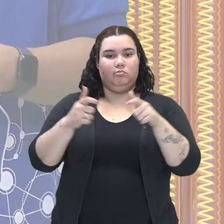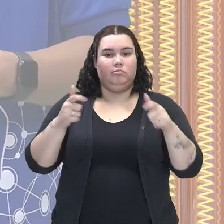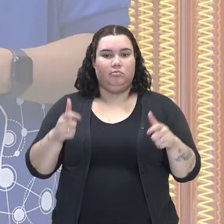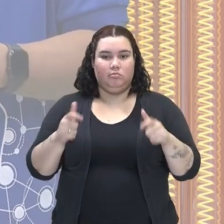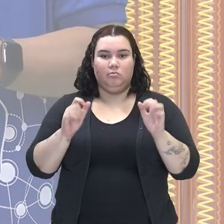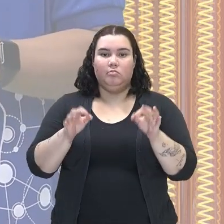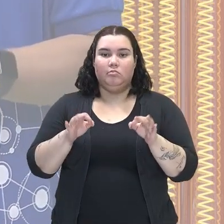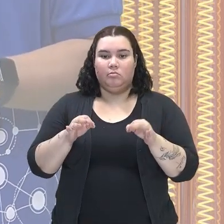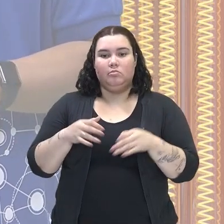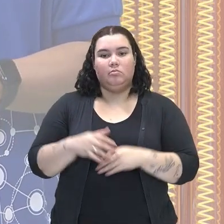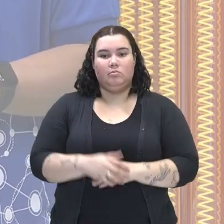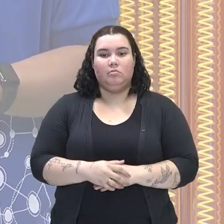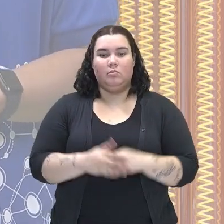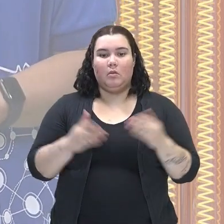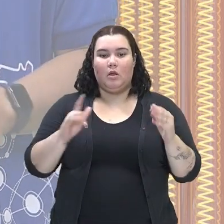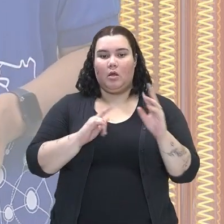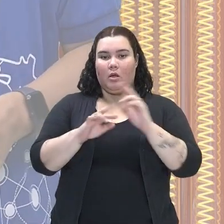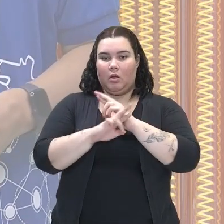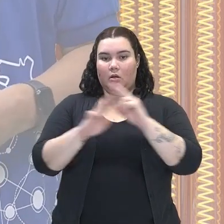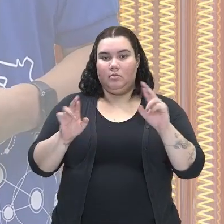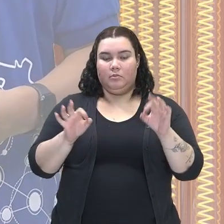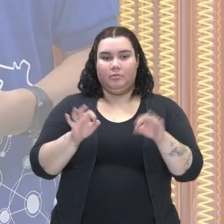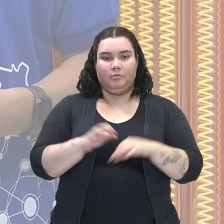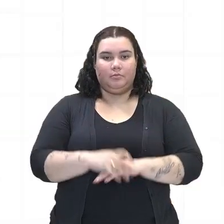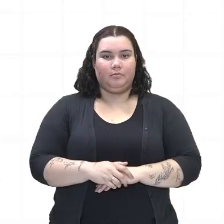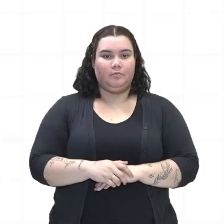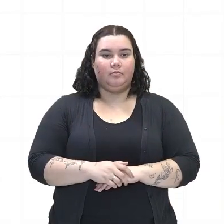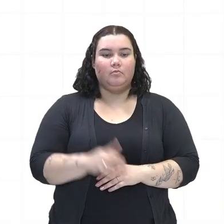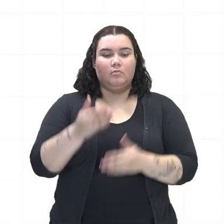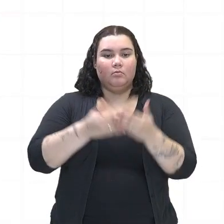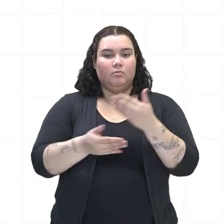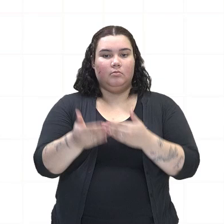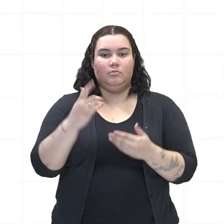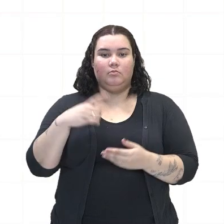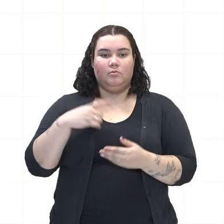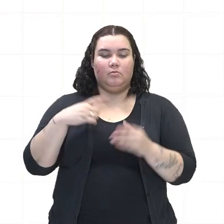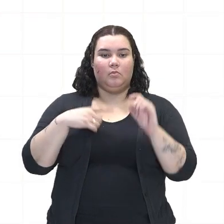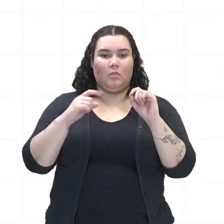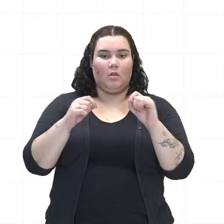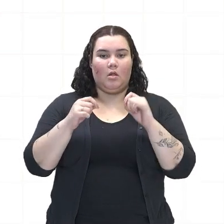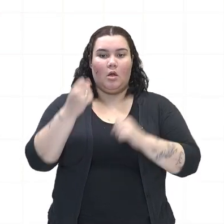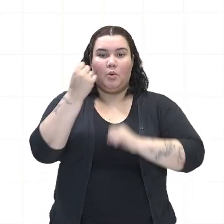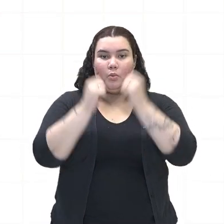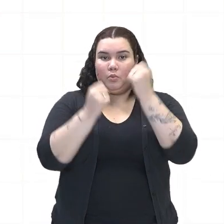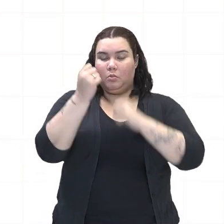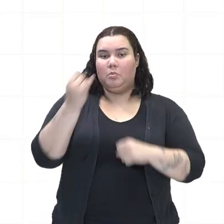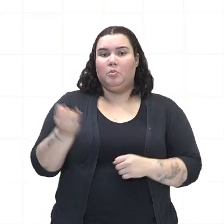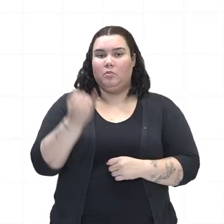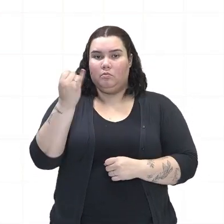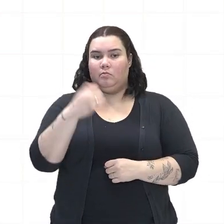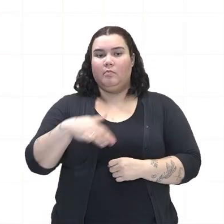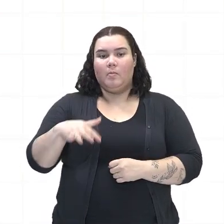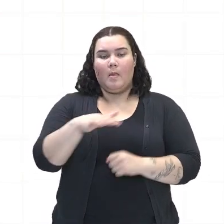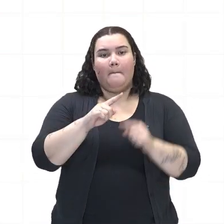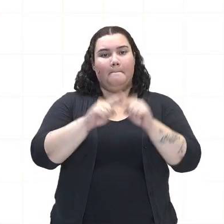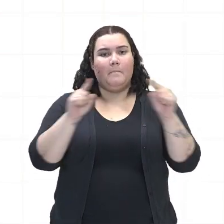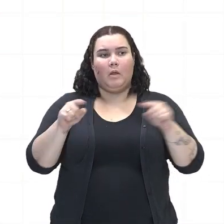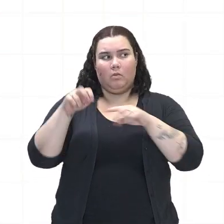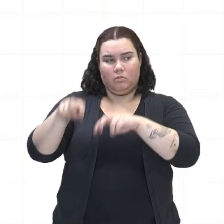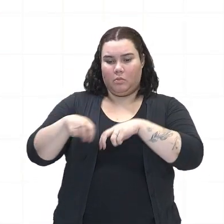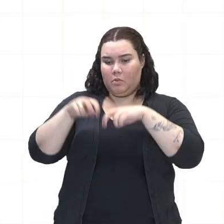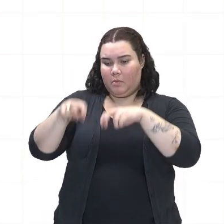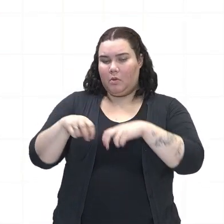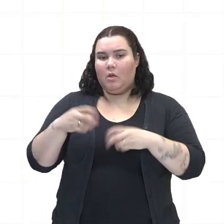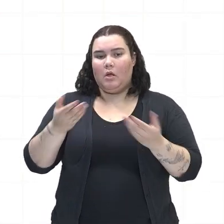que tem ali com relação a isso. Vamos continuar verificando. A indústria é importante. A agropecuária pode não ser